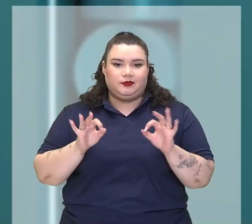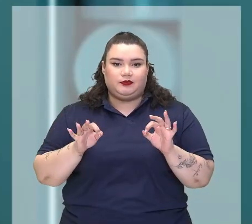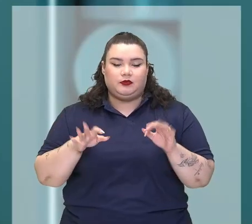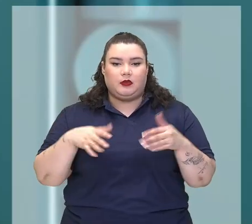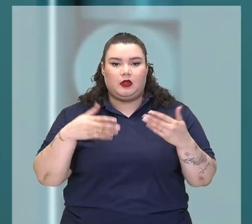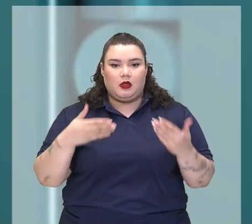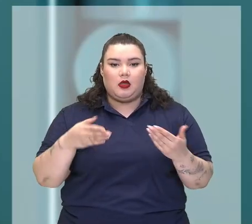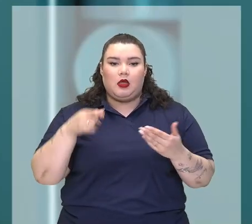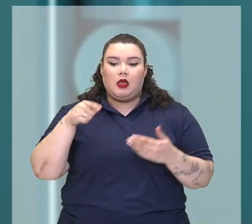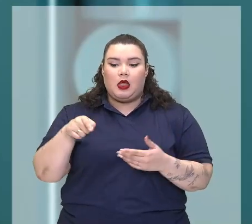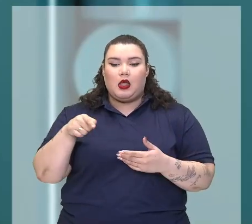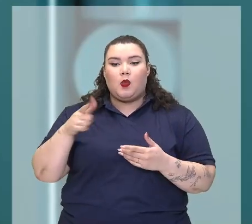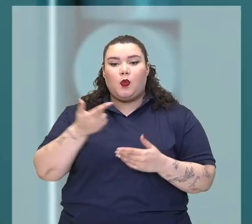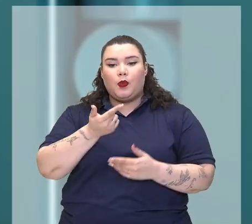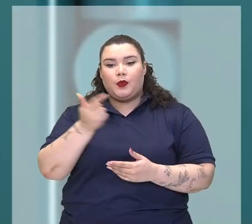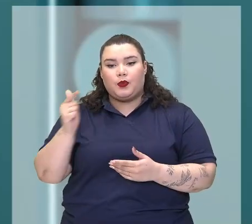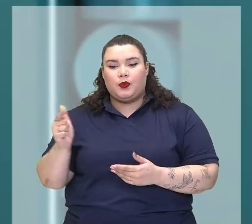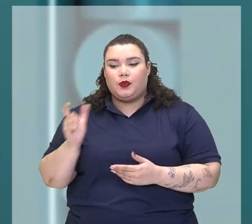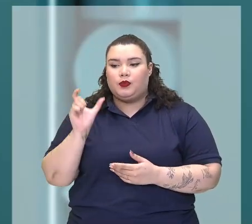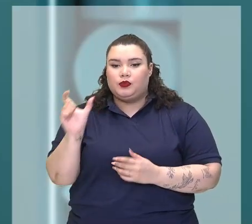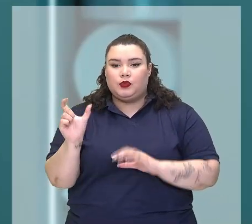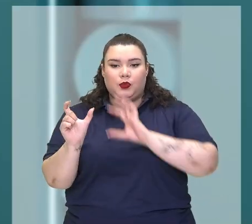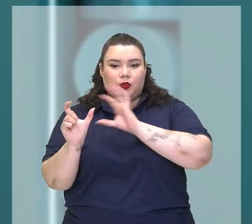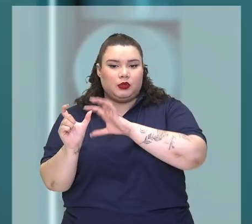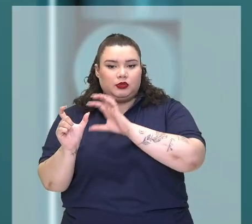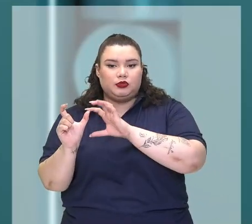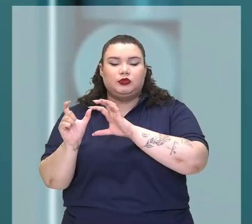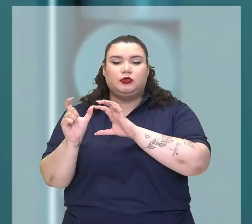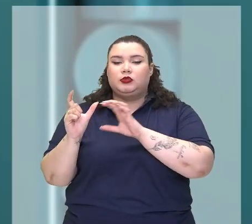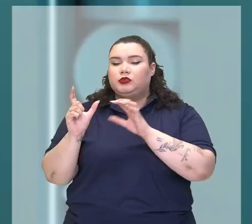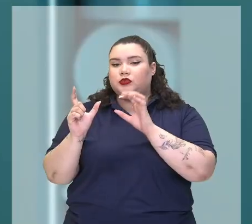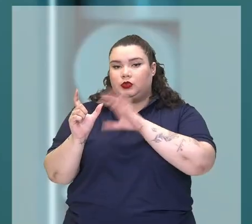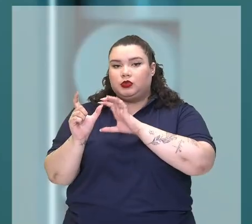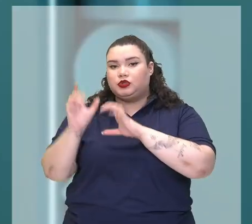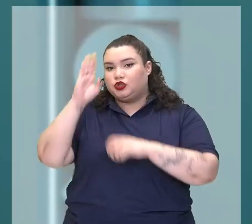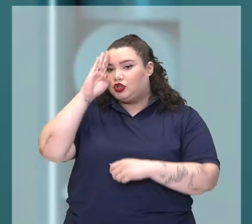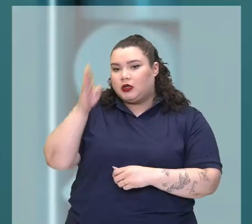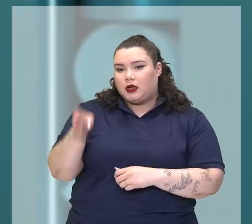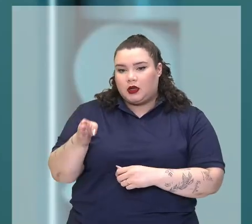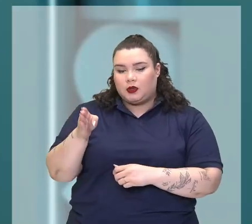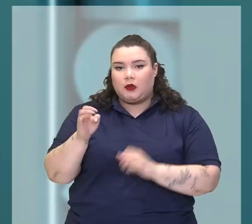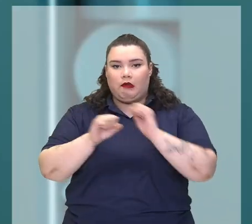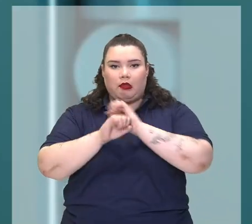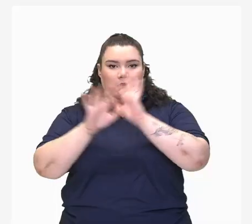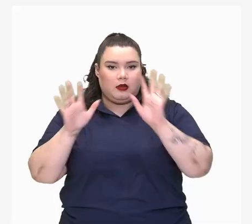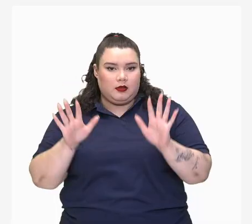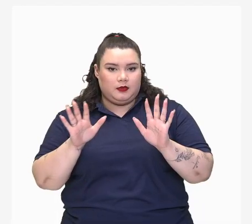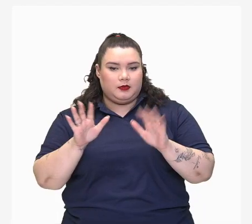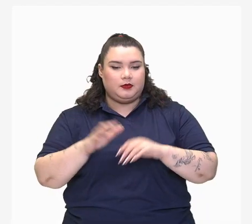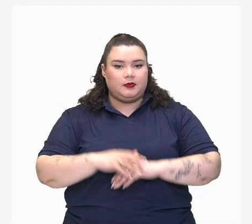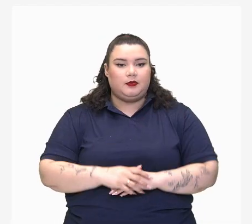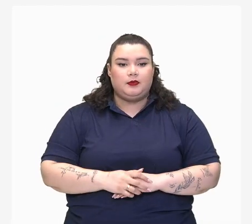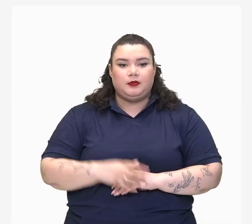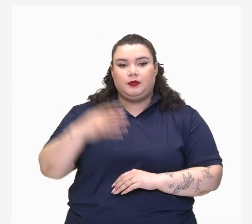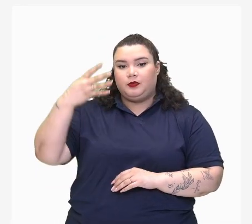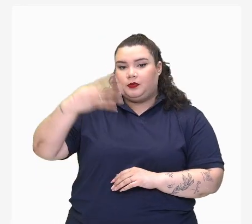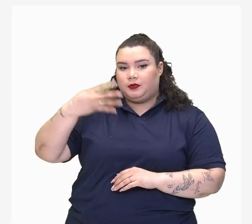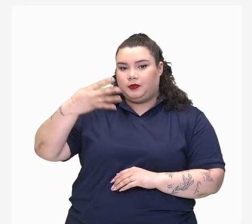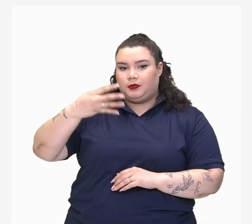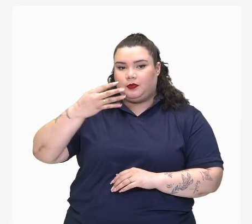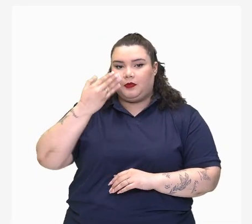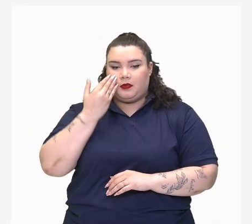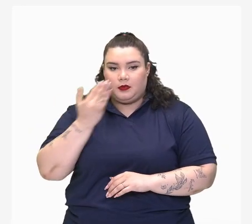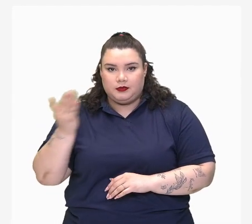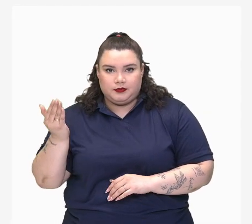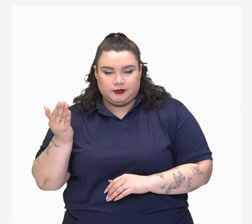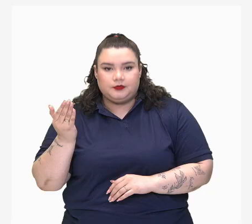sentido literal, não, ele é direto, é objetivo, certo? Vamos continuar olhando a nossa tabela. O próximo é o 4